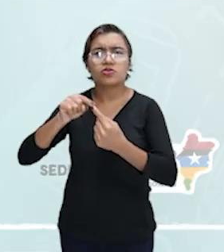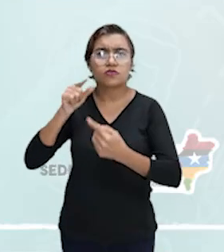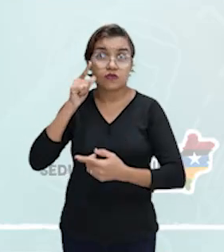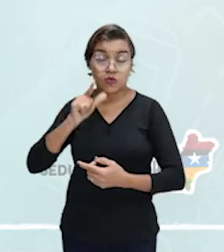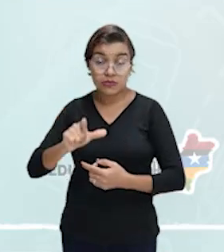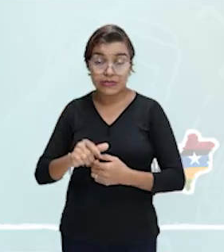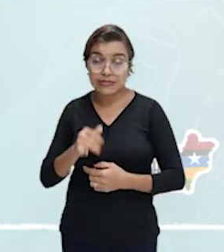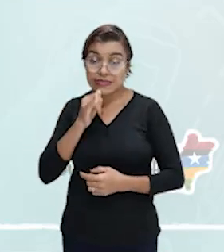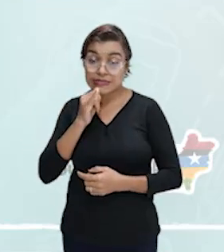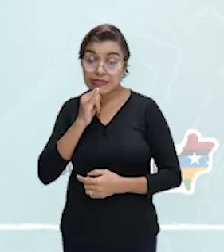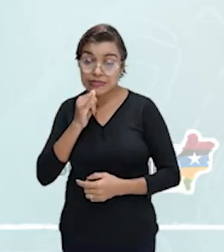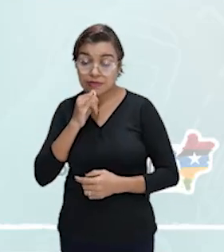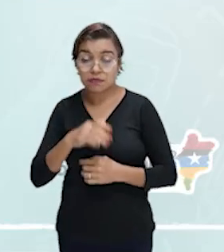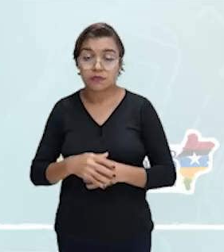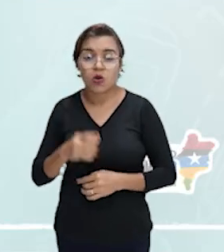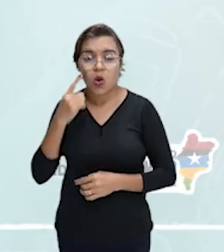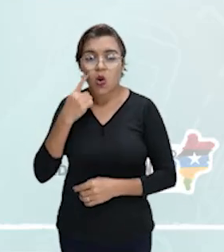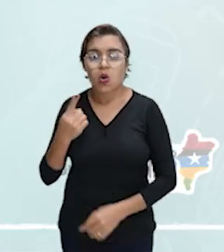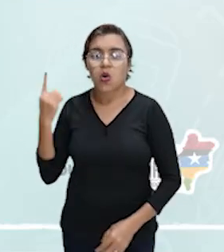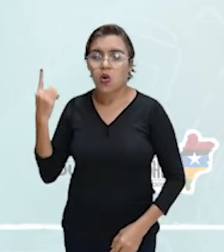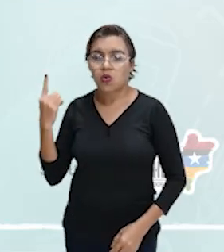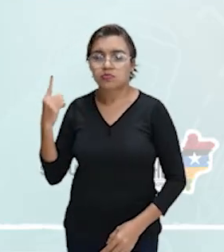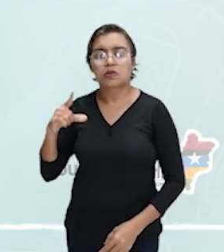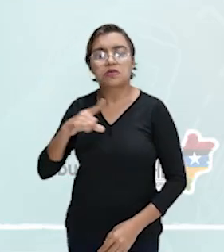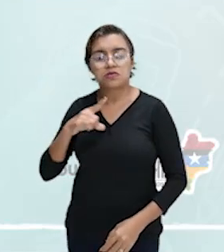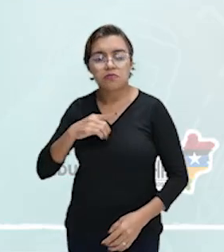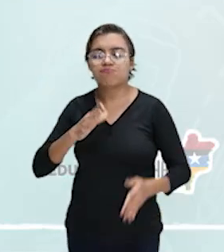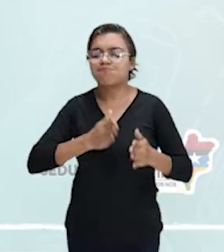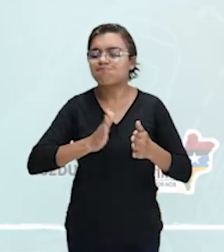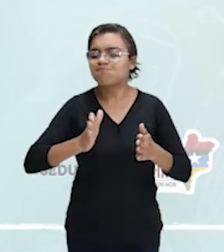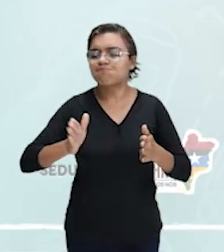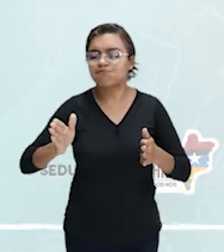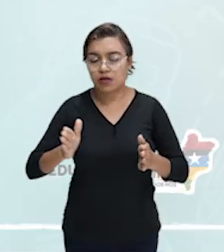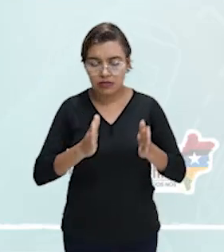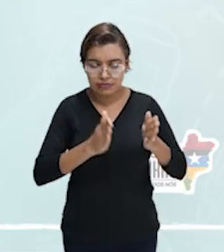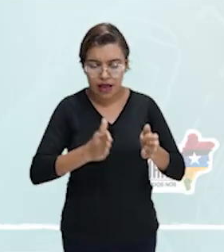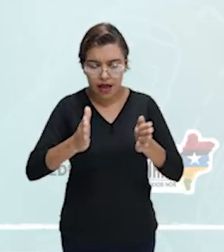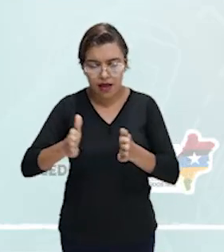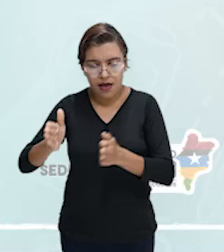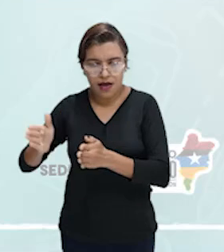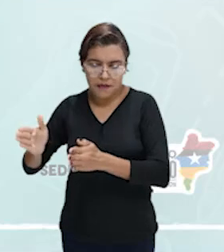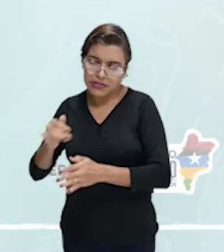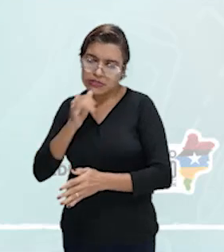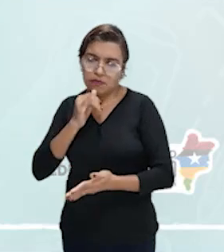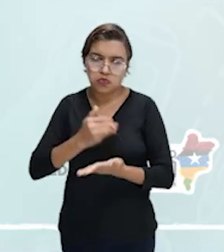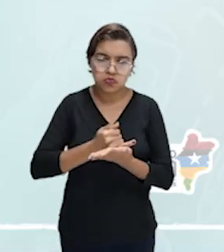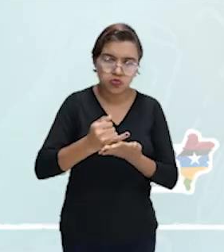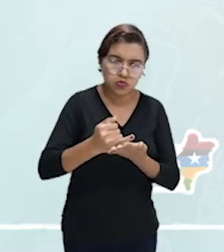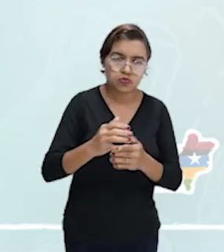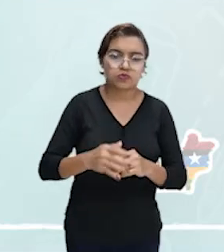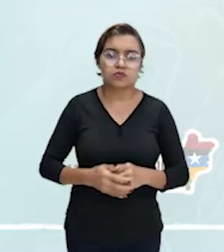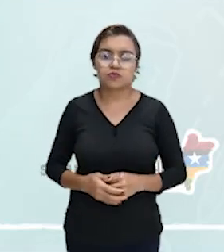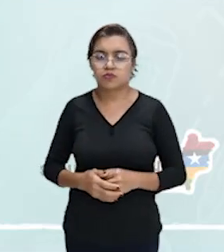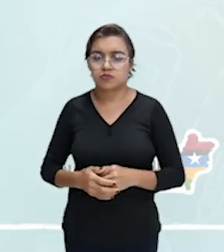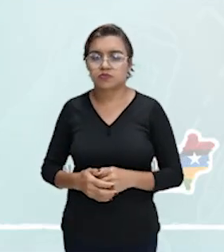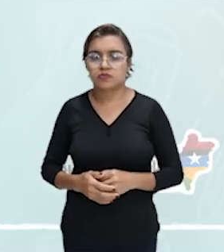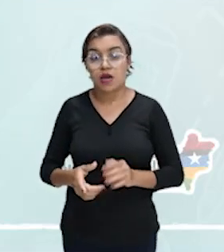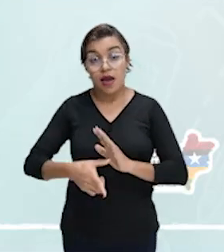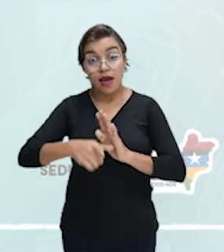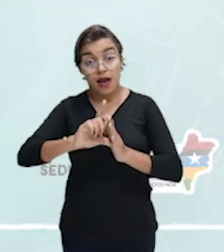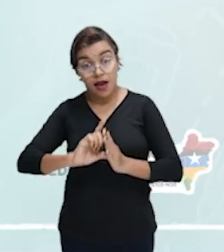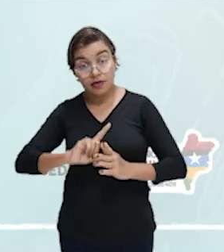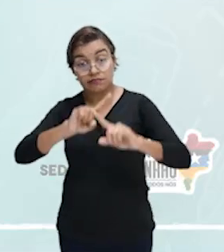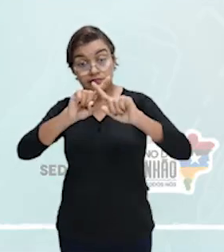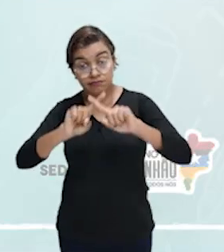Em geral, existem mesociclos em várias etapas, normalmente introdutórios,